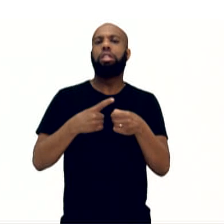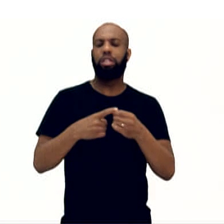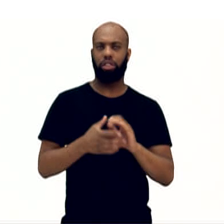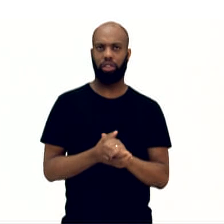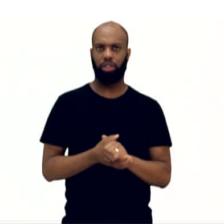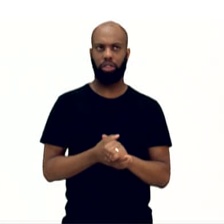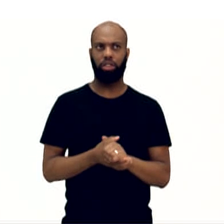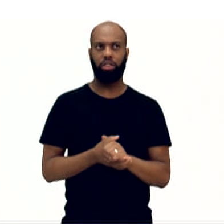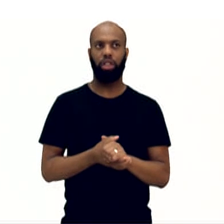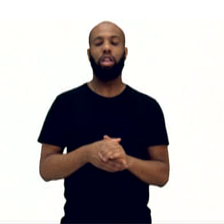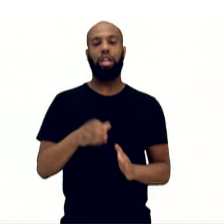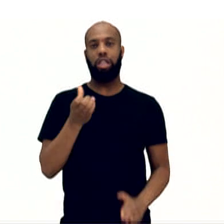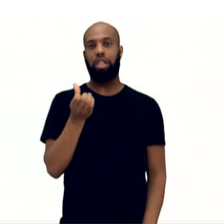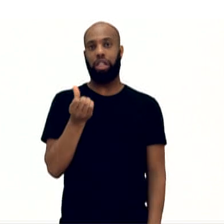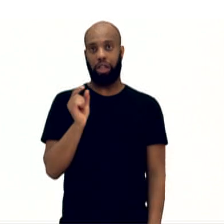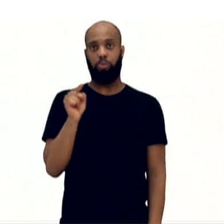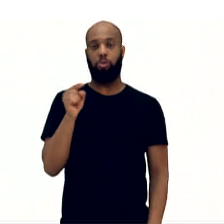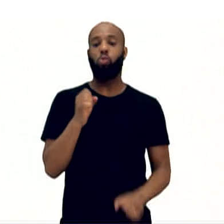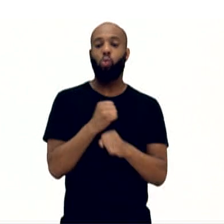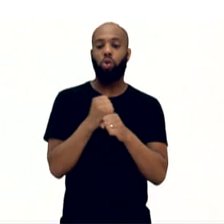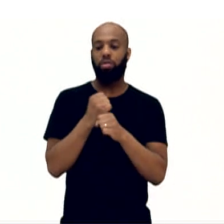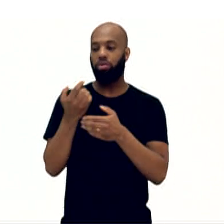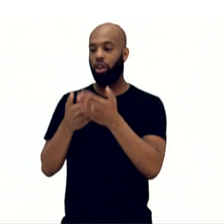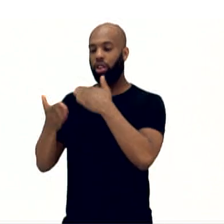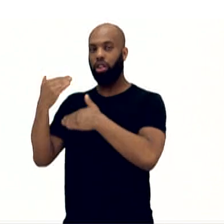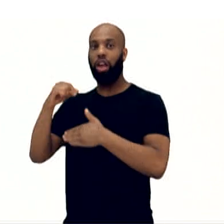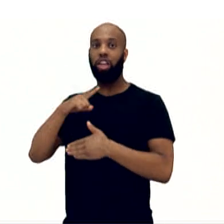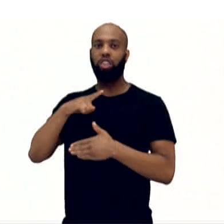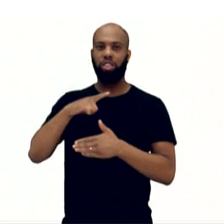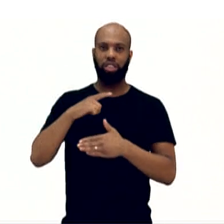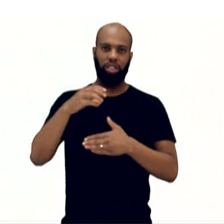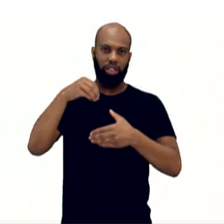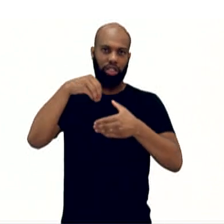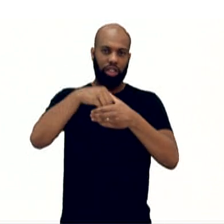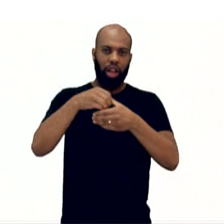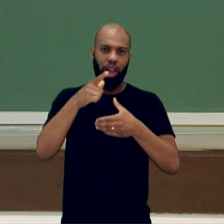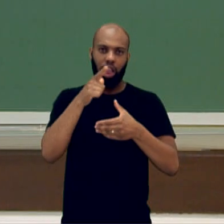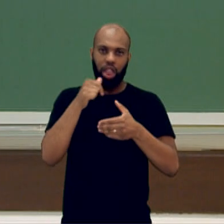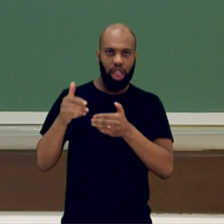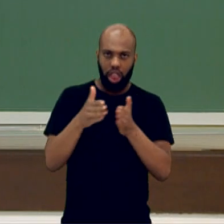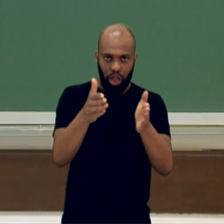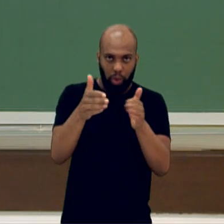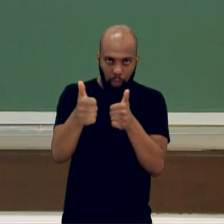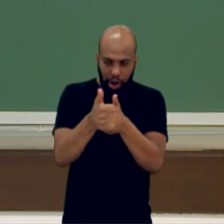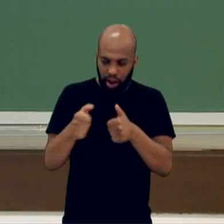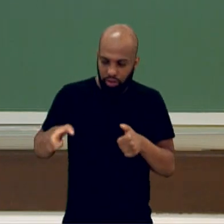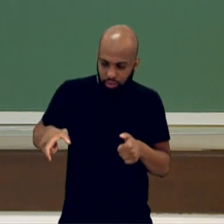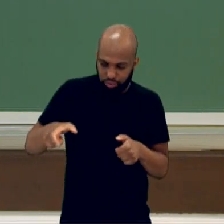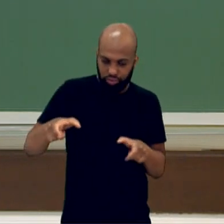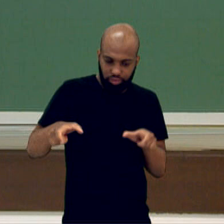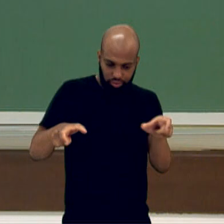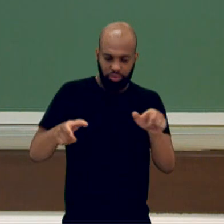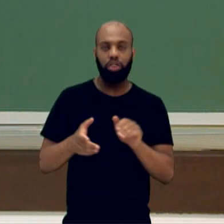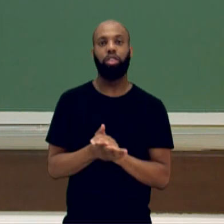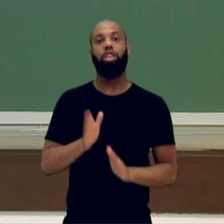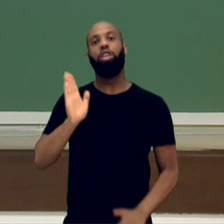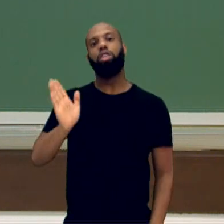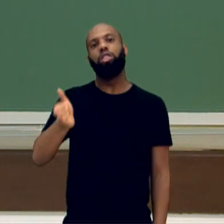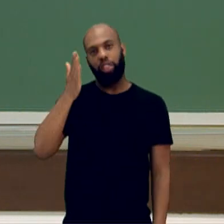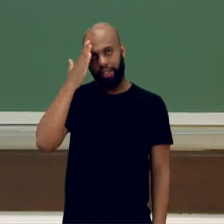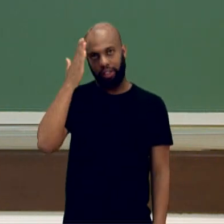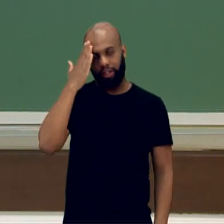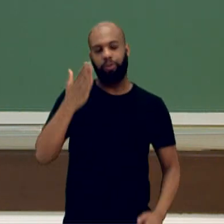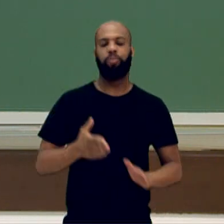ali, há cerca de 6.000 anos, ao longo dos vales dos rios Tigre e Eufrates, Nilo e Indo. Então, já era algo sabido nosso